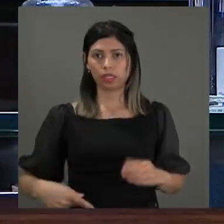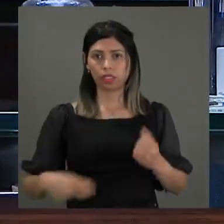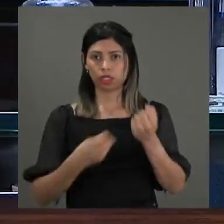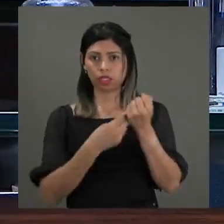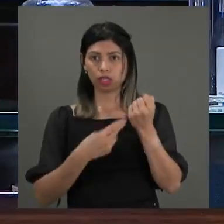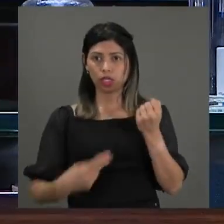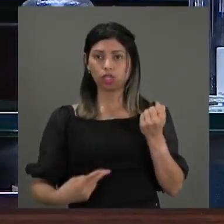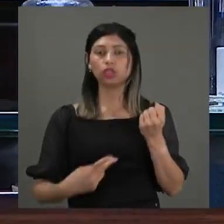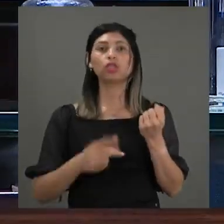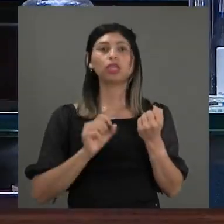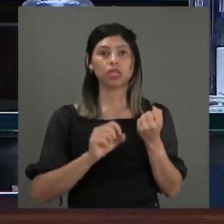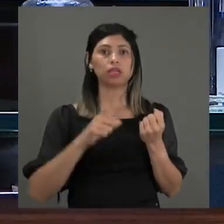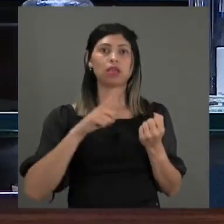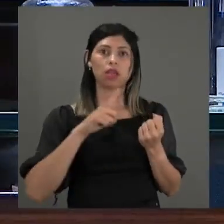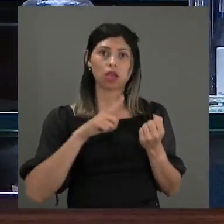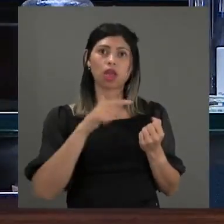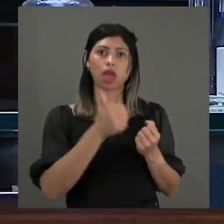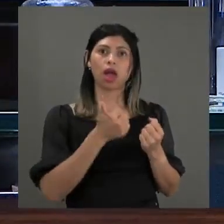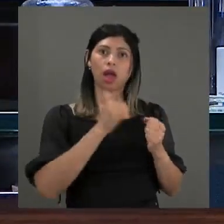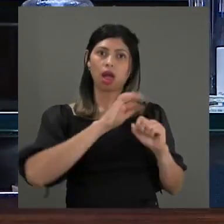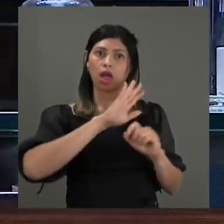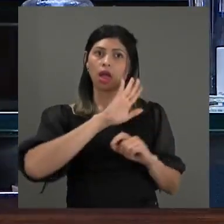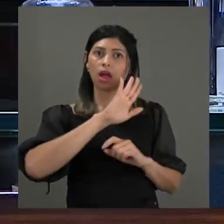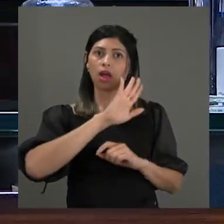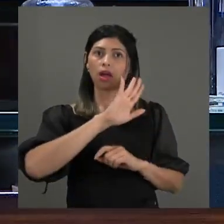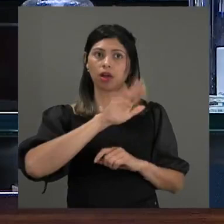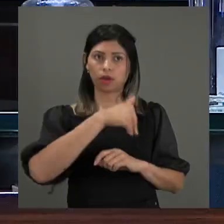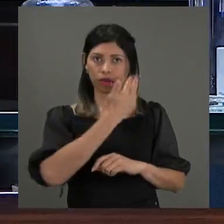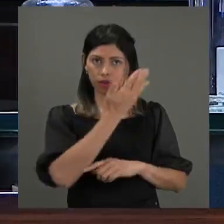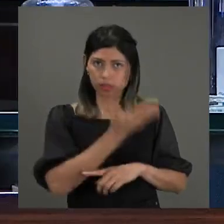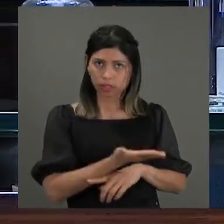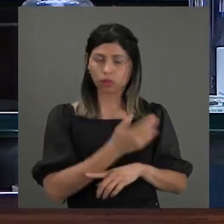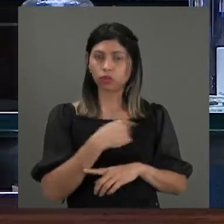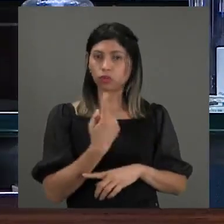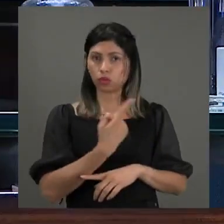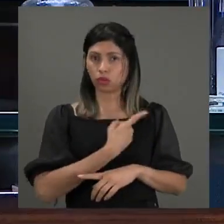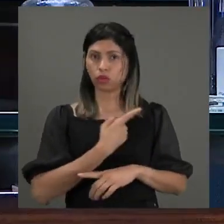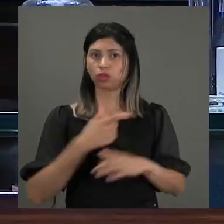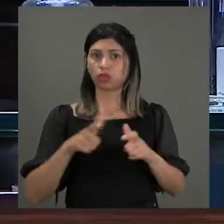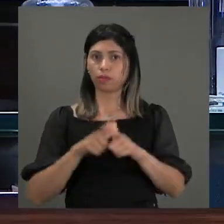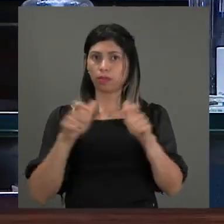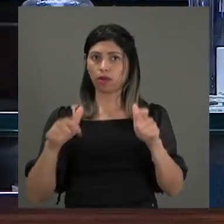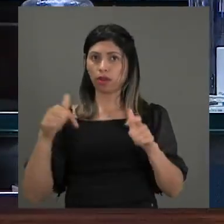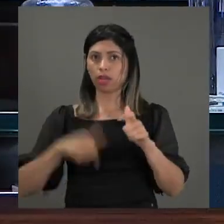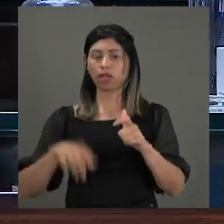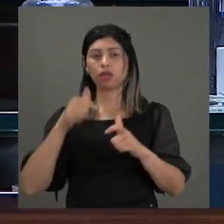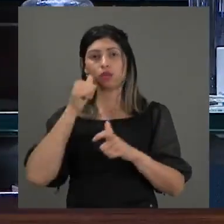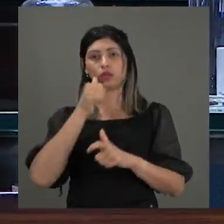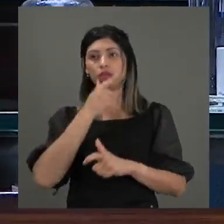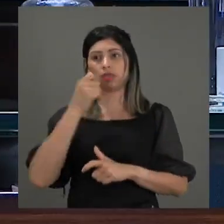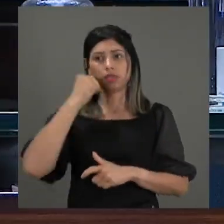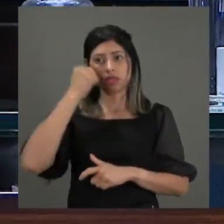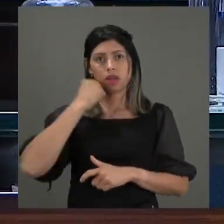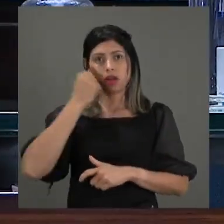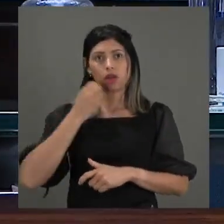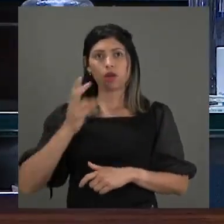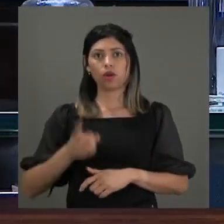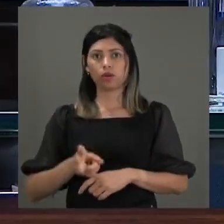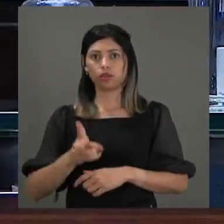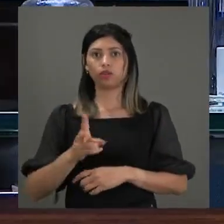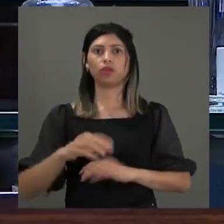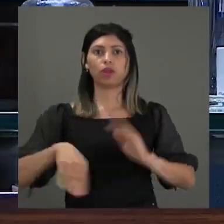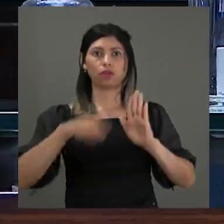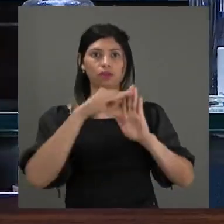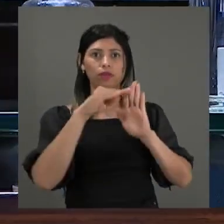que tem o reconhecimento da maioria desta casa. Muito bom o seu pronunciamento, muito oportuno. Bem, vamos dar sequência à lista